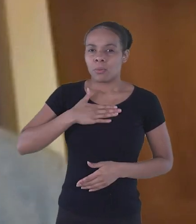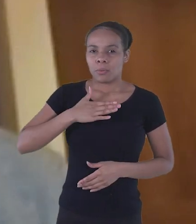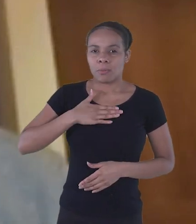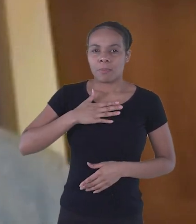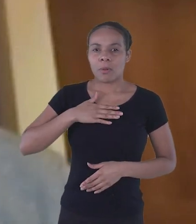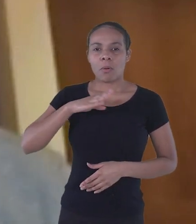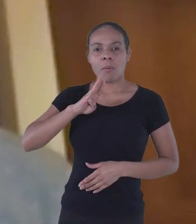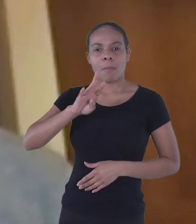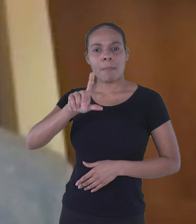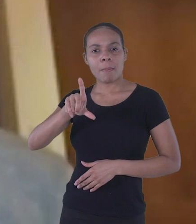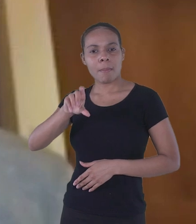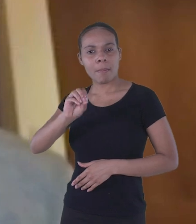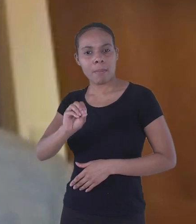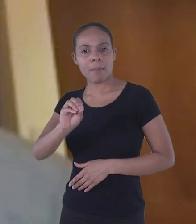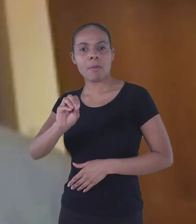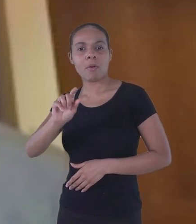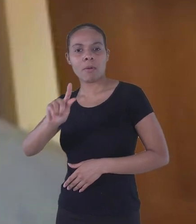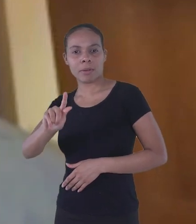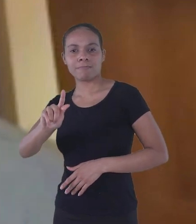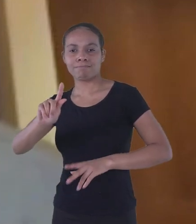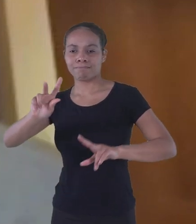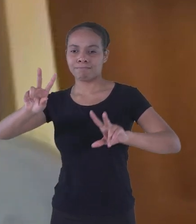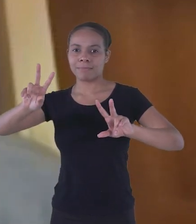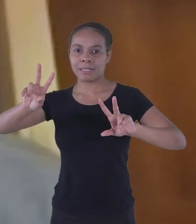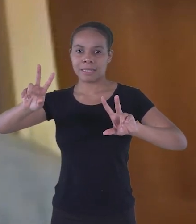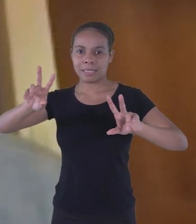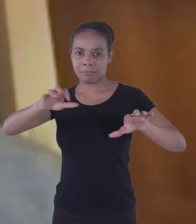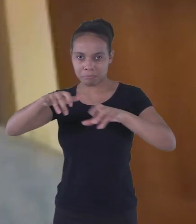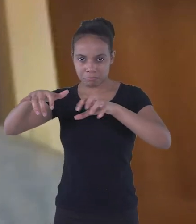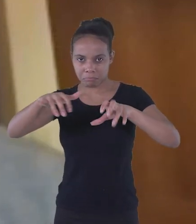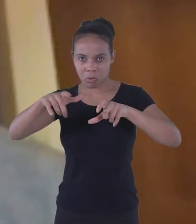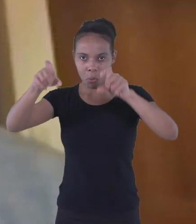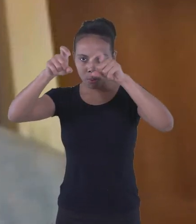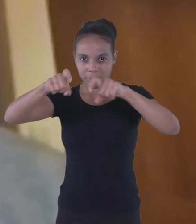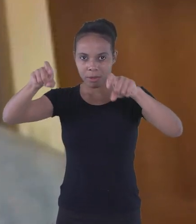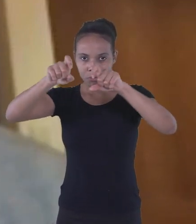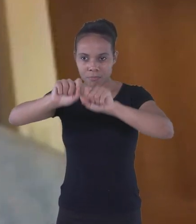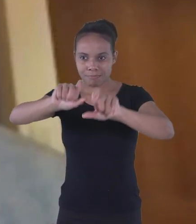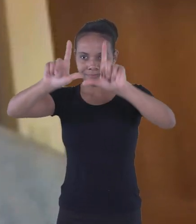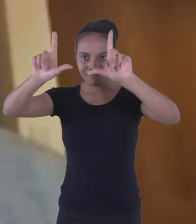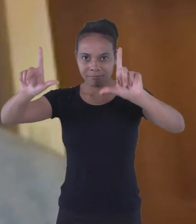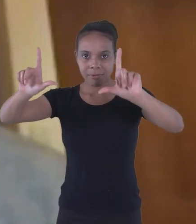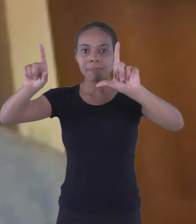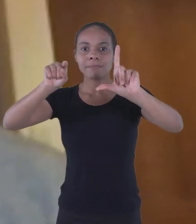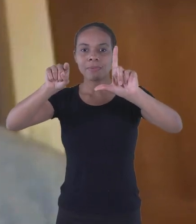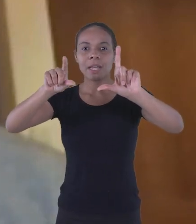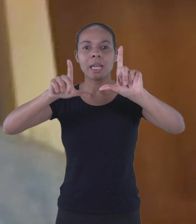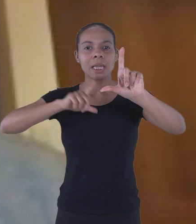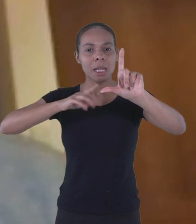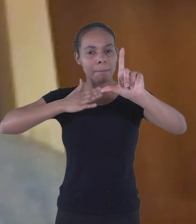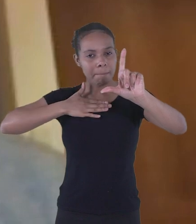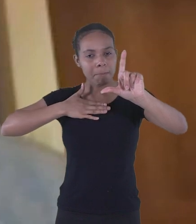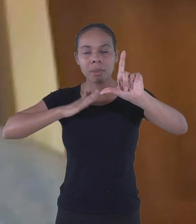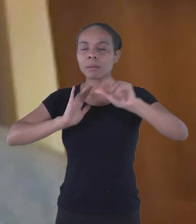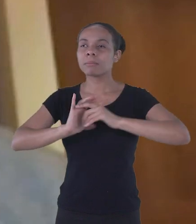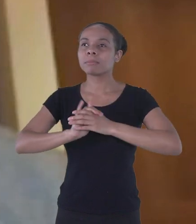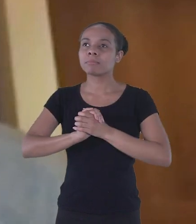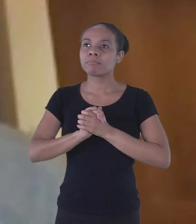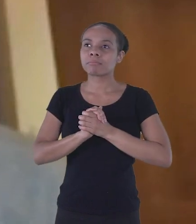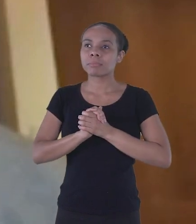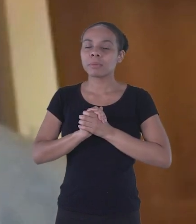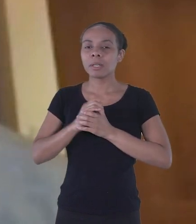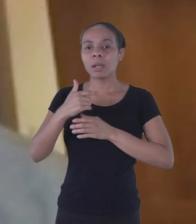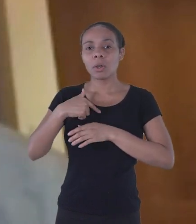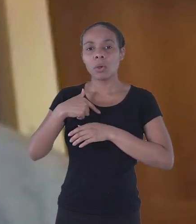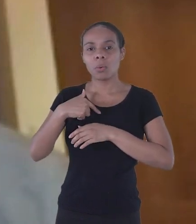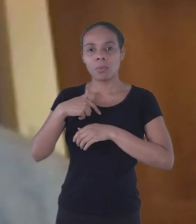Letras, mas eu quero olhar de volta para aqueles textos com mais maturidade. Quer dizer, eu olho para o